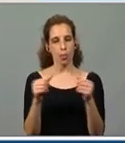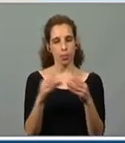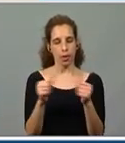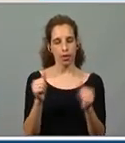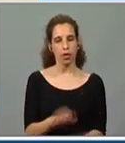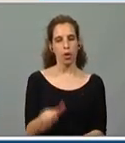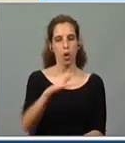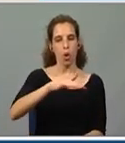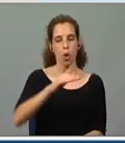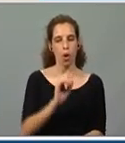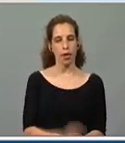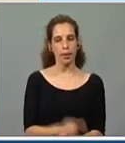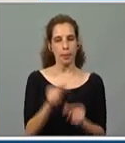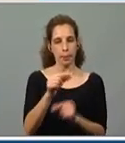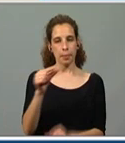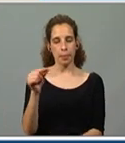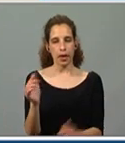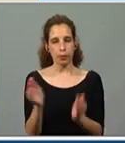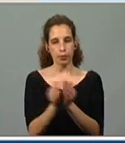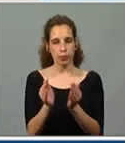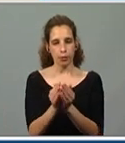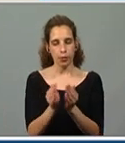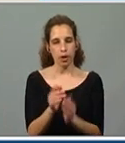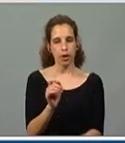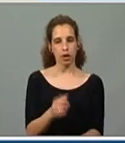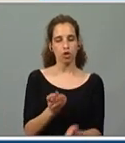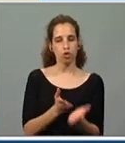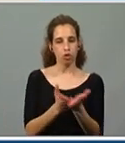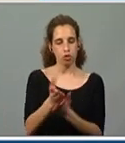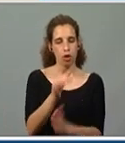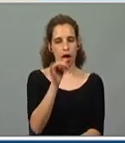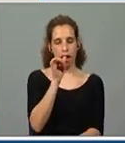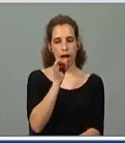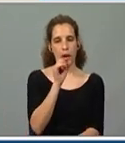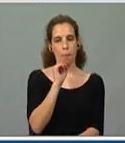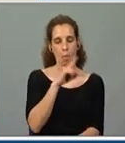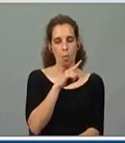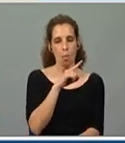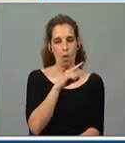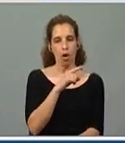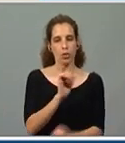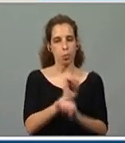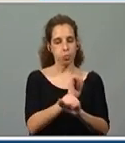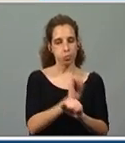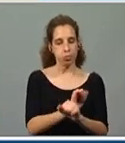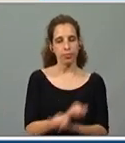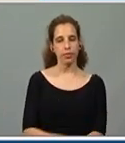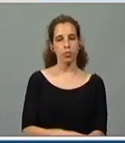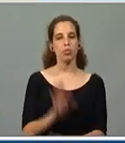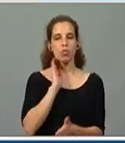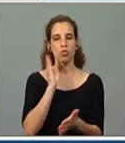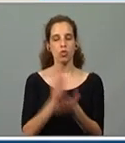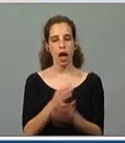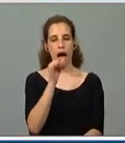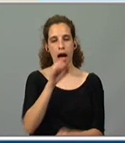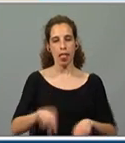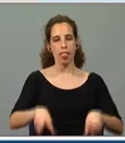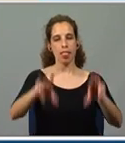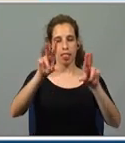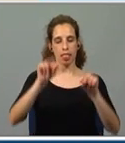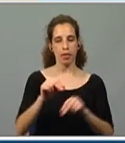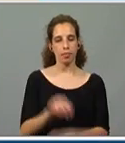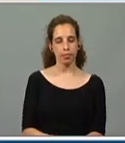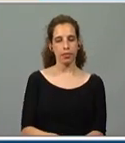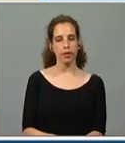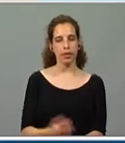porosos, onde partículas de reduzida dimensão que ainda permanecem na água podem ficar retidas. Finalmente, a água limpa de partículas